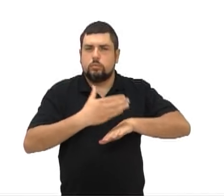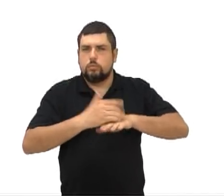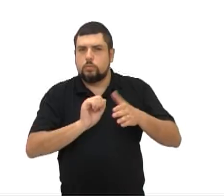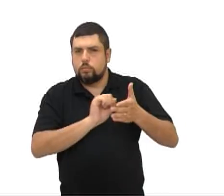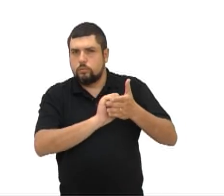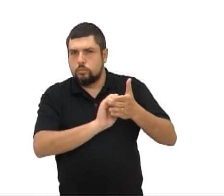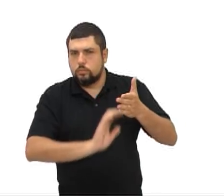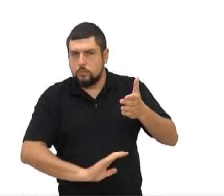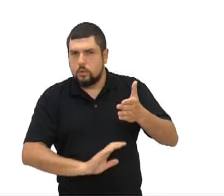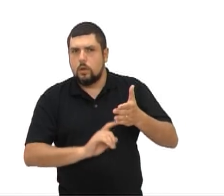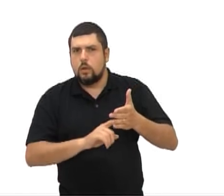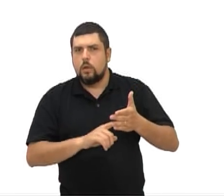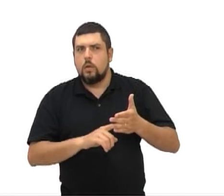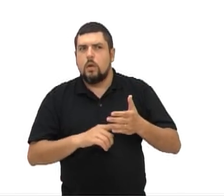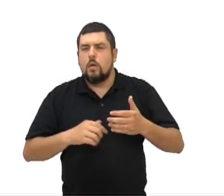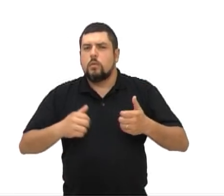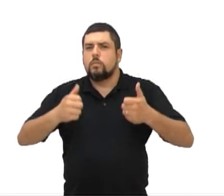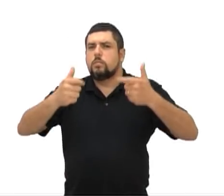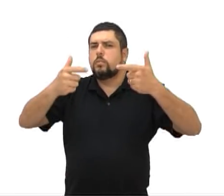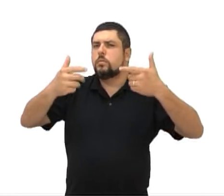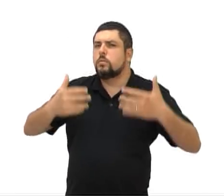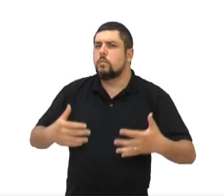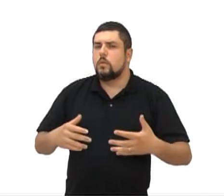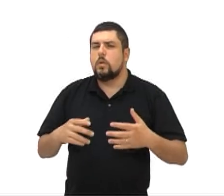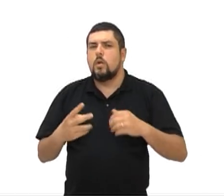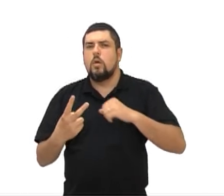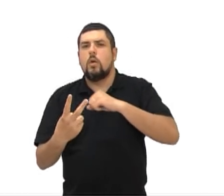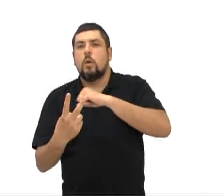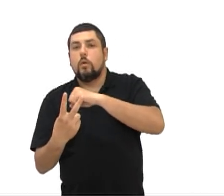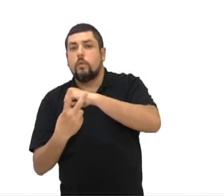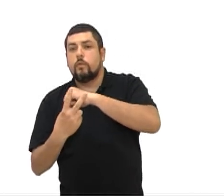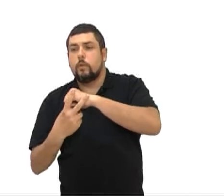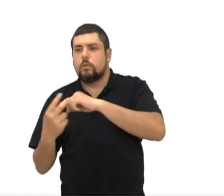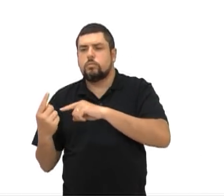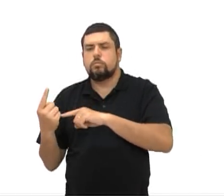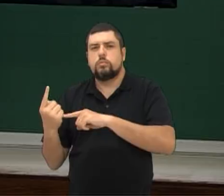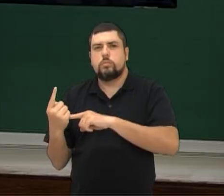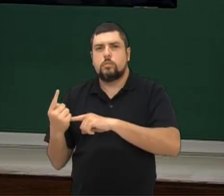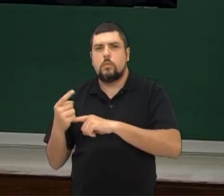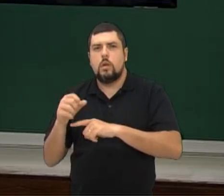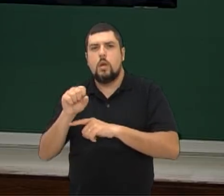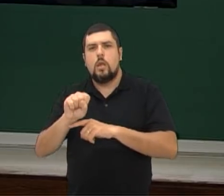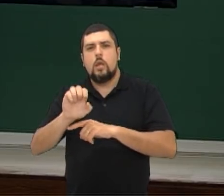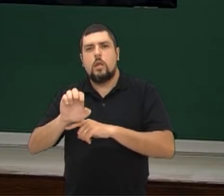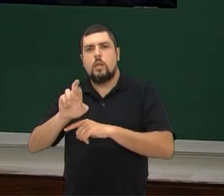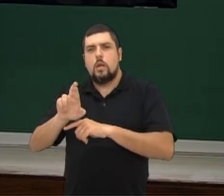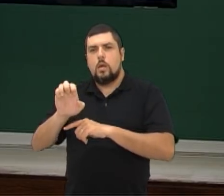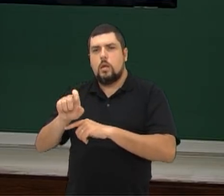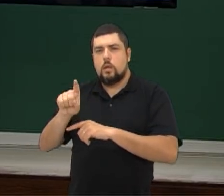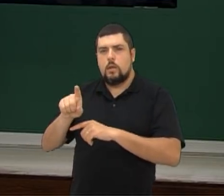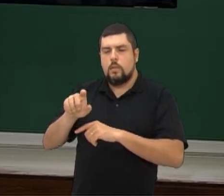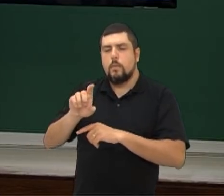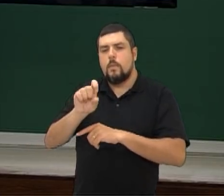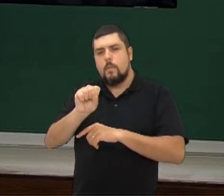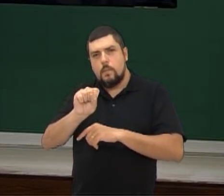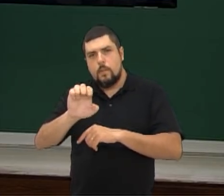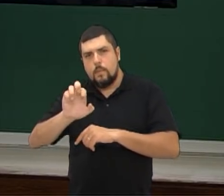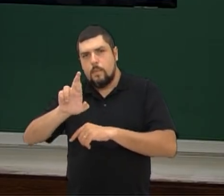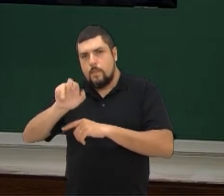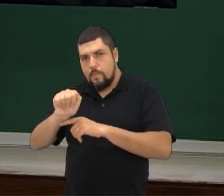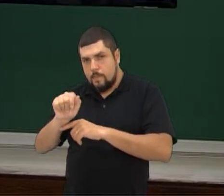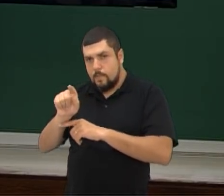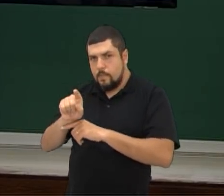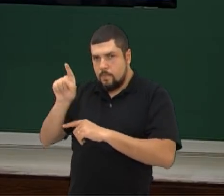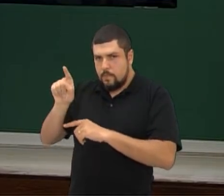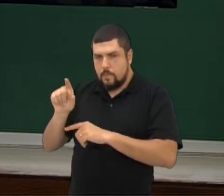certo? Justifique o uso do verbo no singular. Então, eu tenho o verbo será, ó, ele está no singular. E